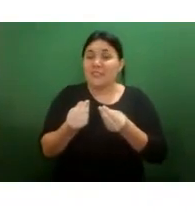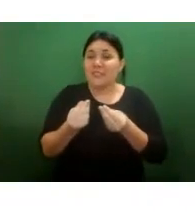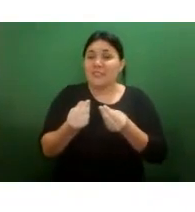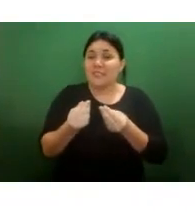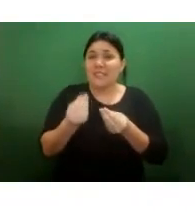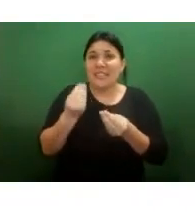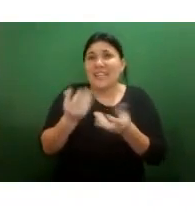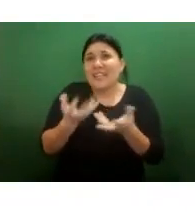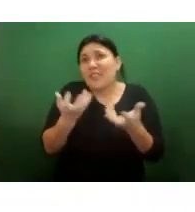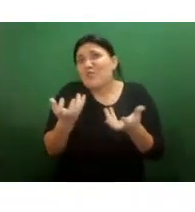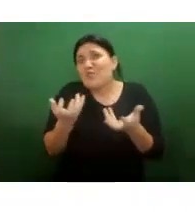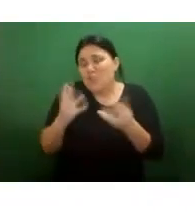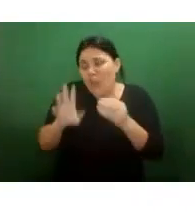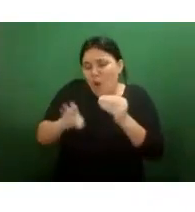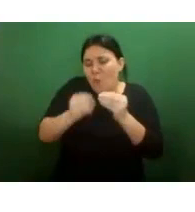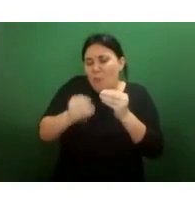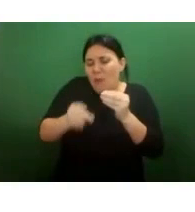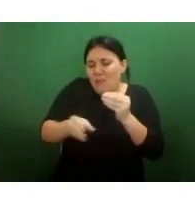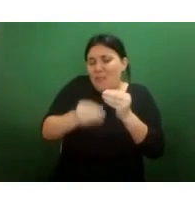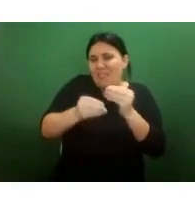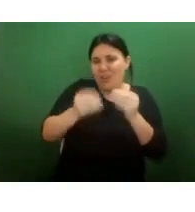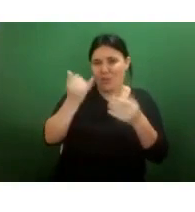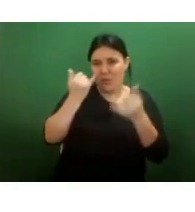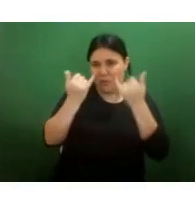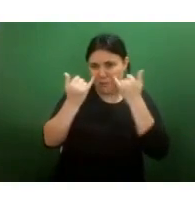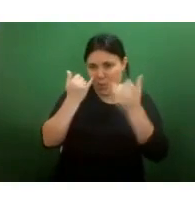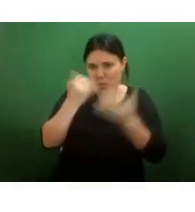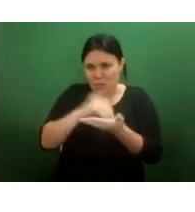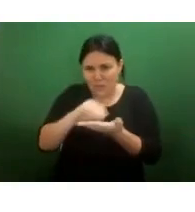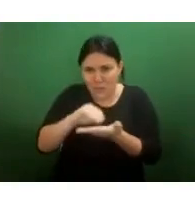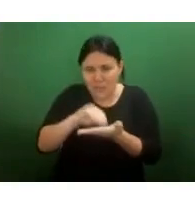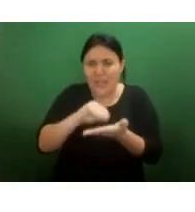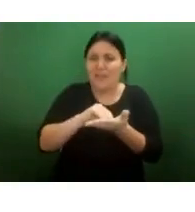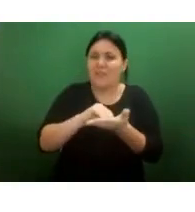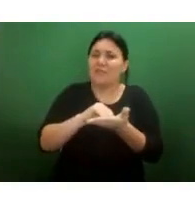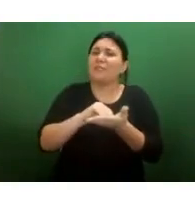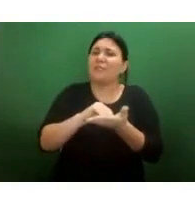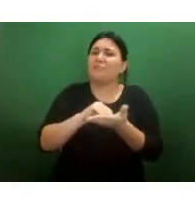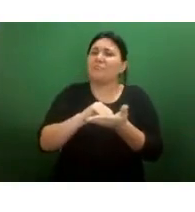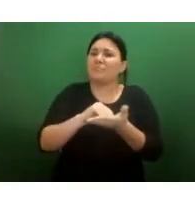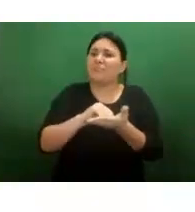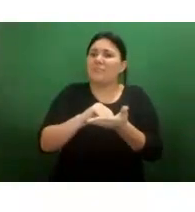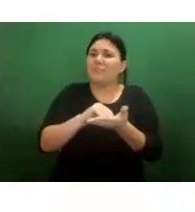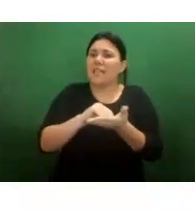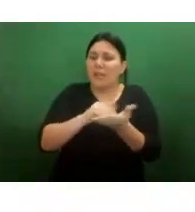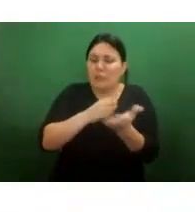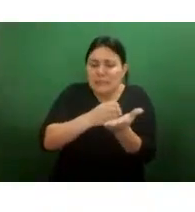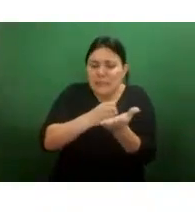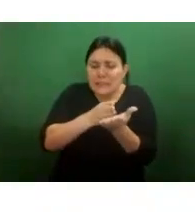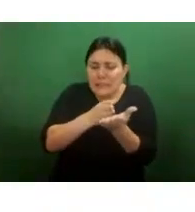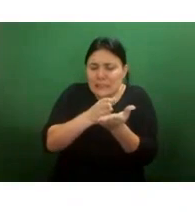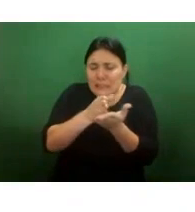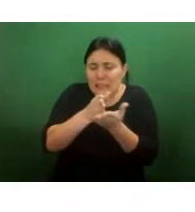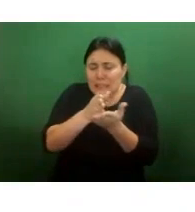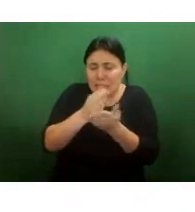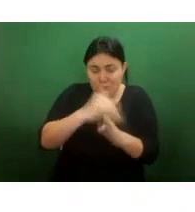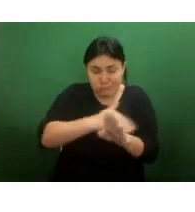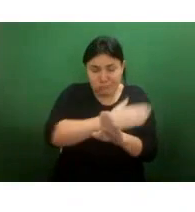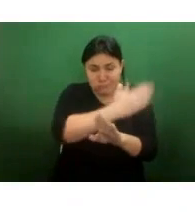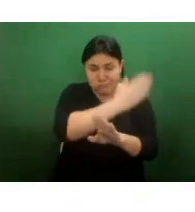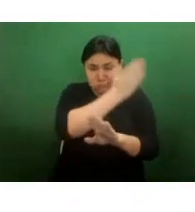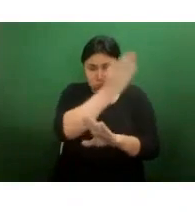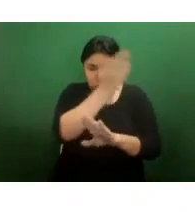ia complementando, né? Então, ele seguiu direto até de manhã. E no